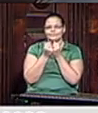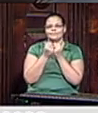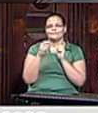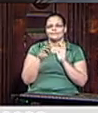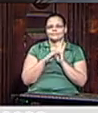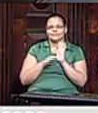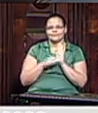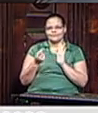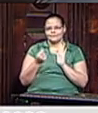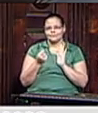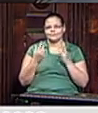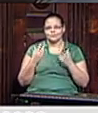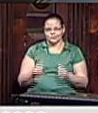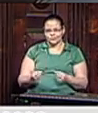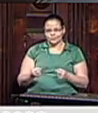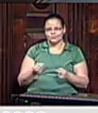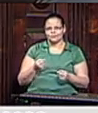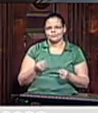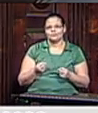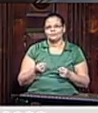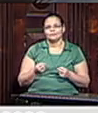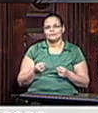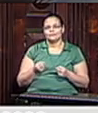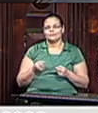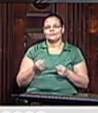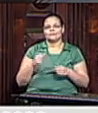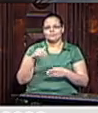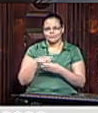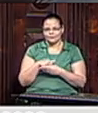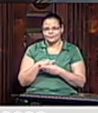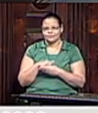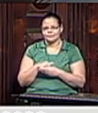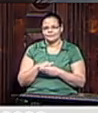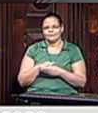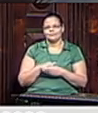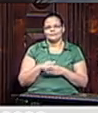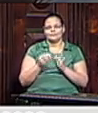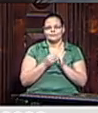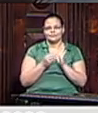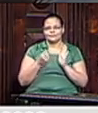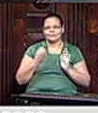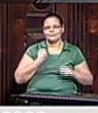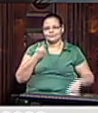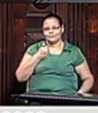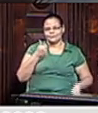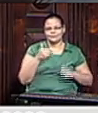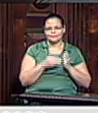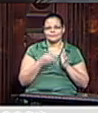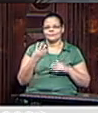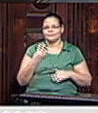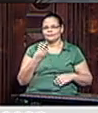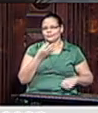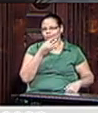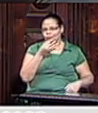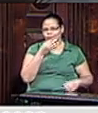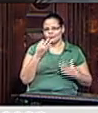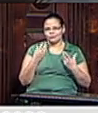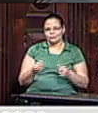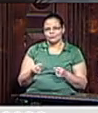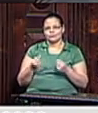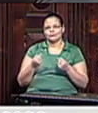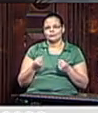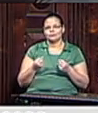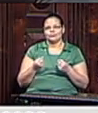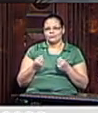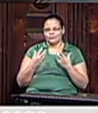Orçamento. Senhores que aprovam nessa comissão, aprovada. Em votação a emenda de 1 a 4 com todos os pareceres favoráveis. Senhores que